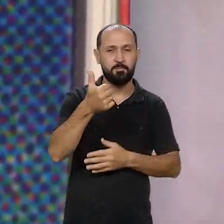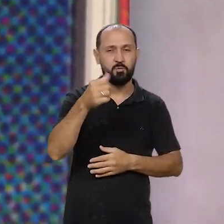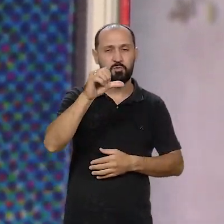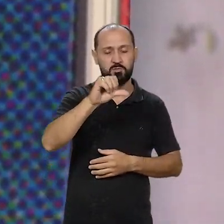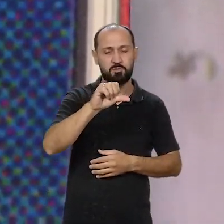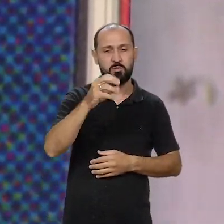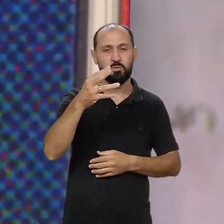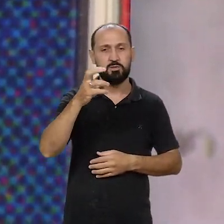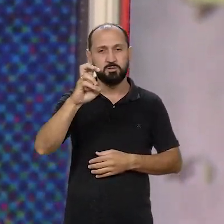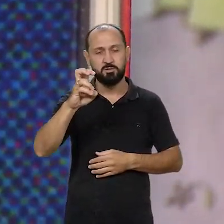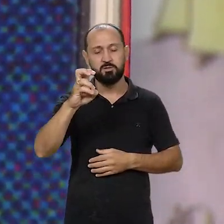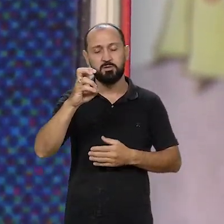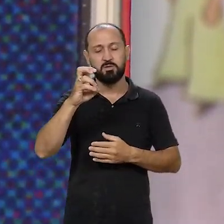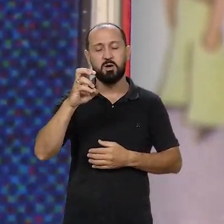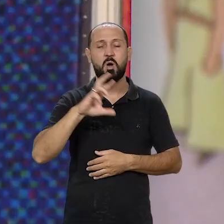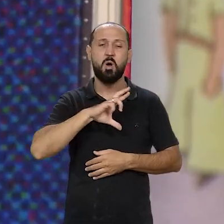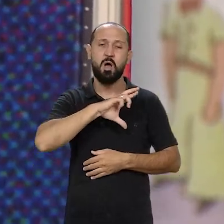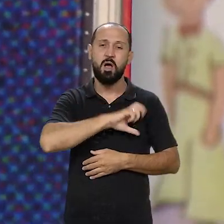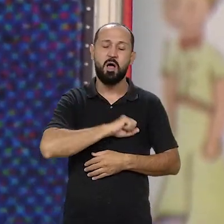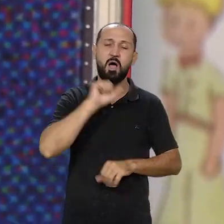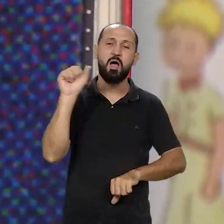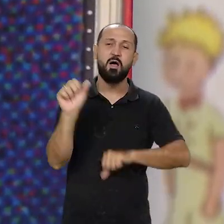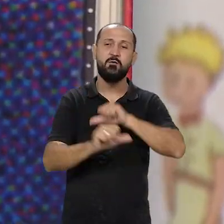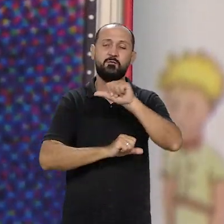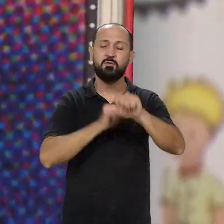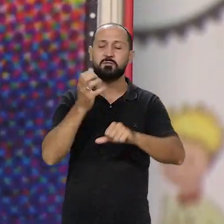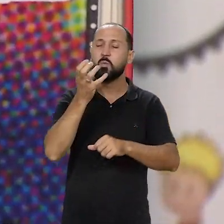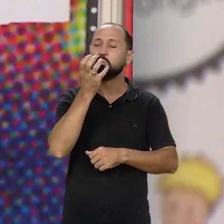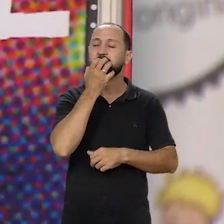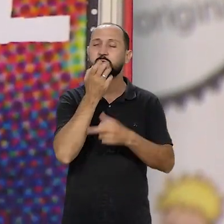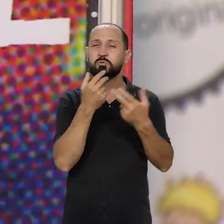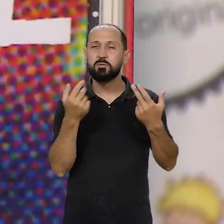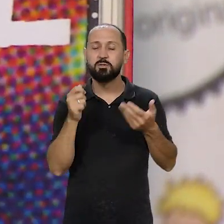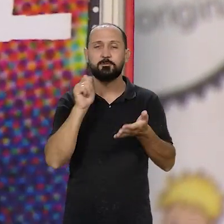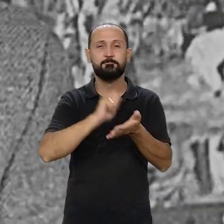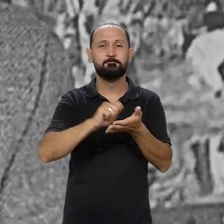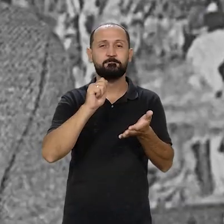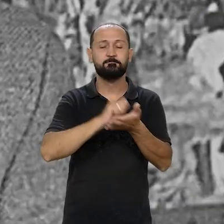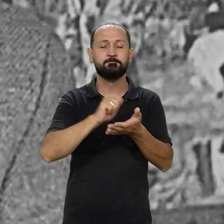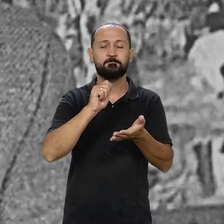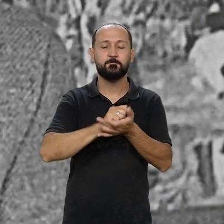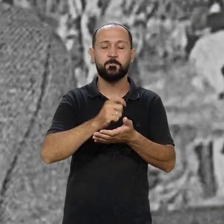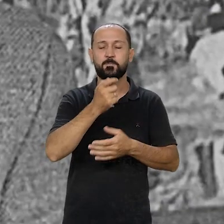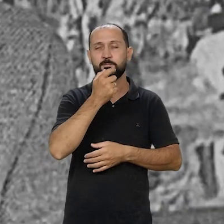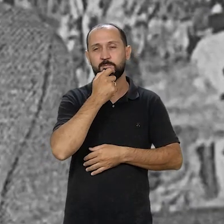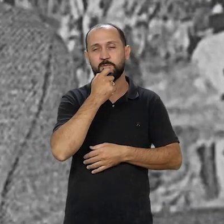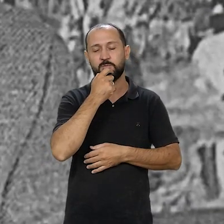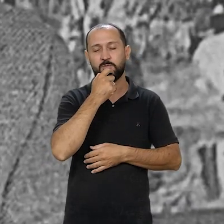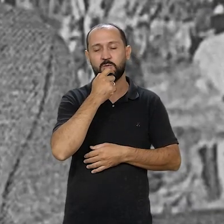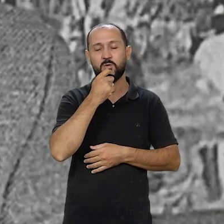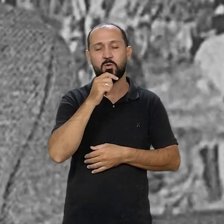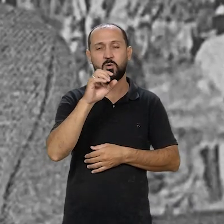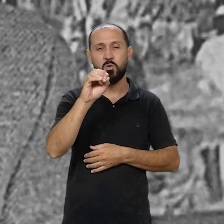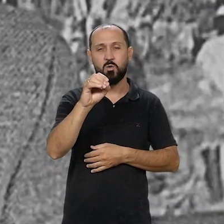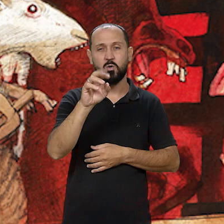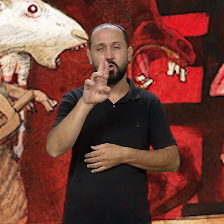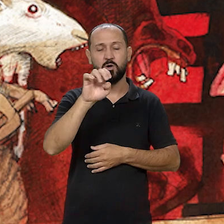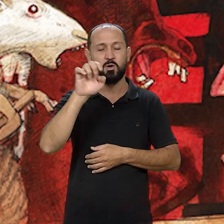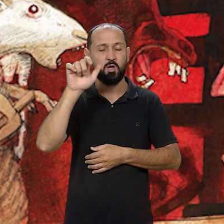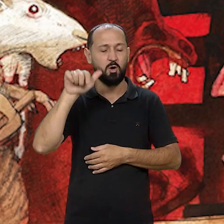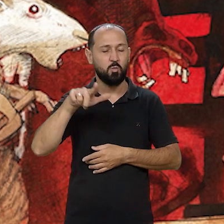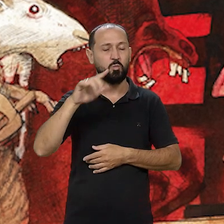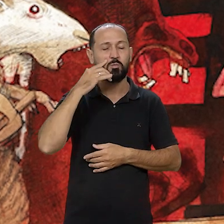Publicado em 1945, o romance A Revolução dos Bichos foi escrito pelo autor inglês George Orwell.